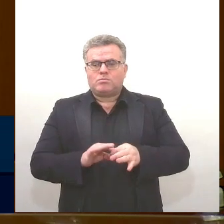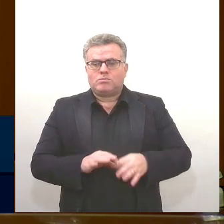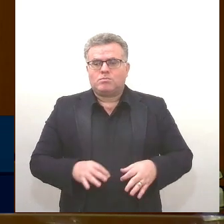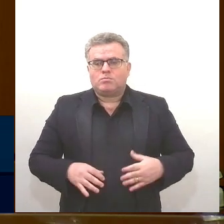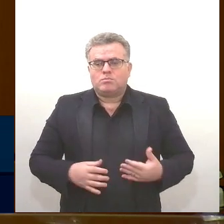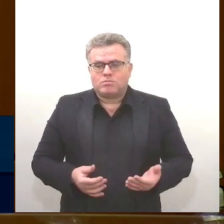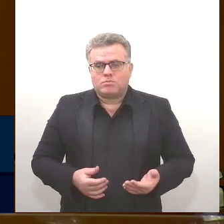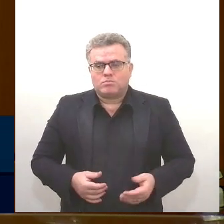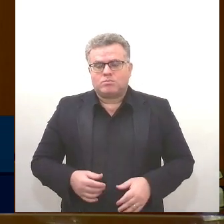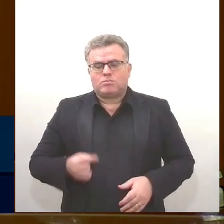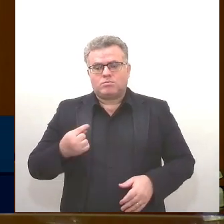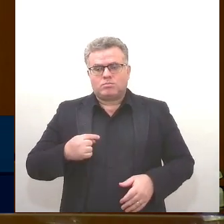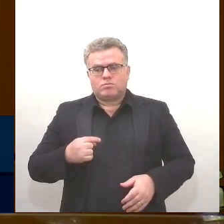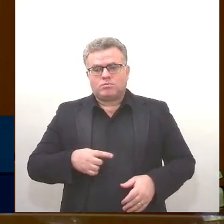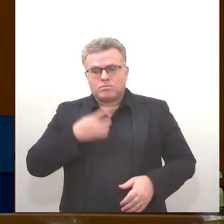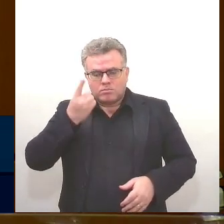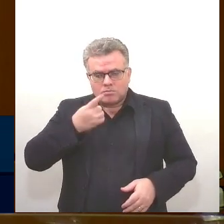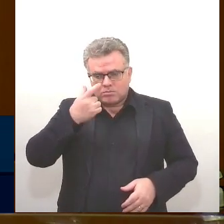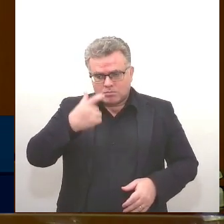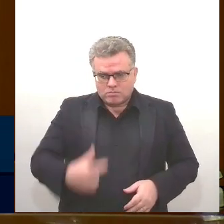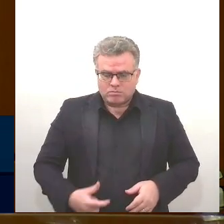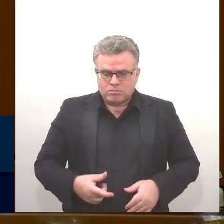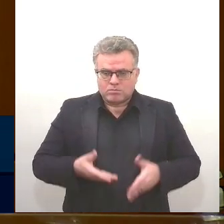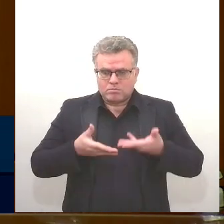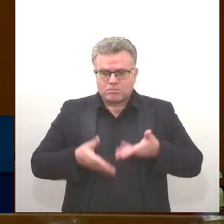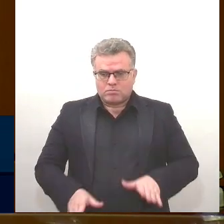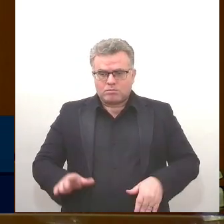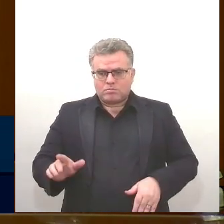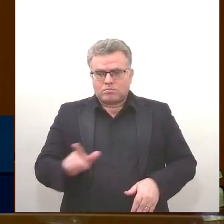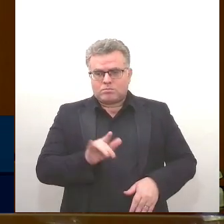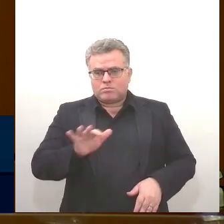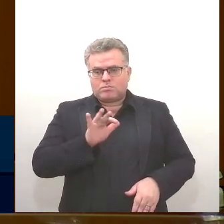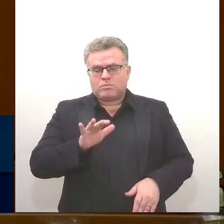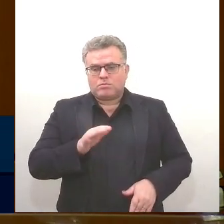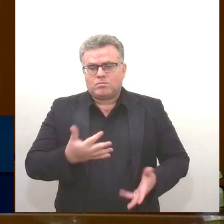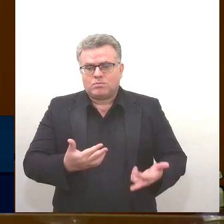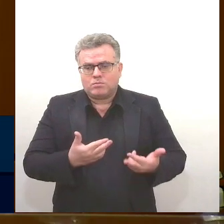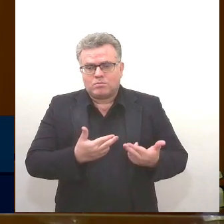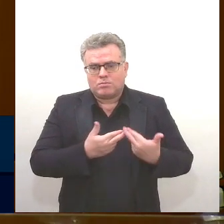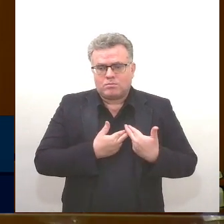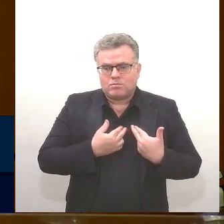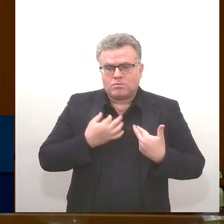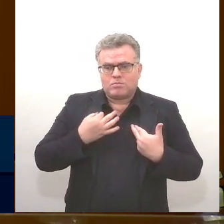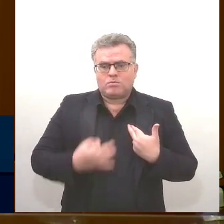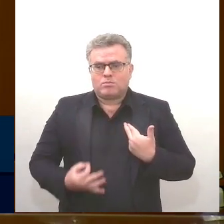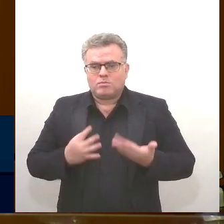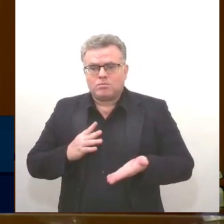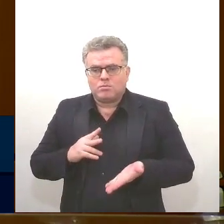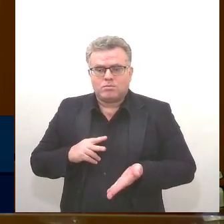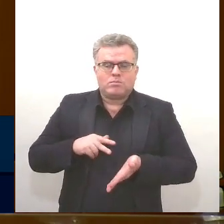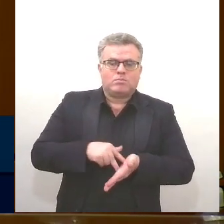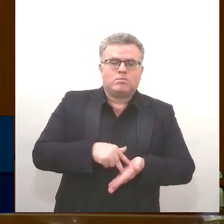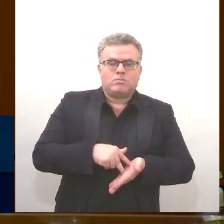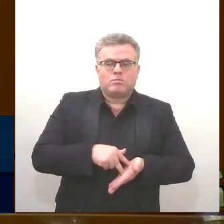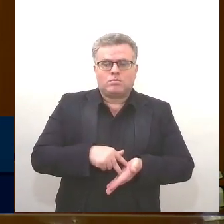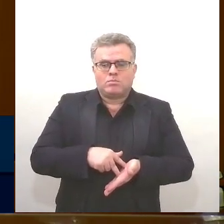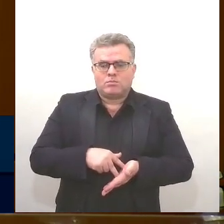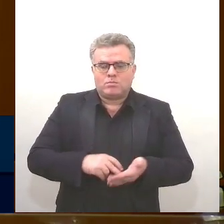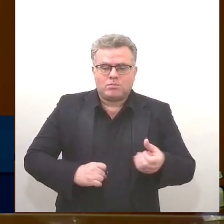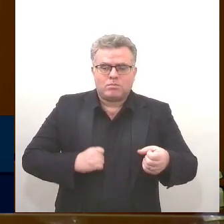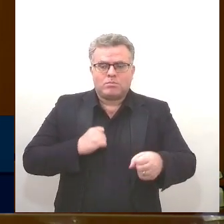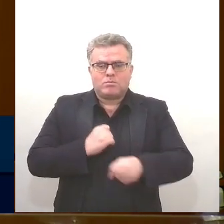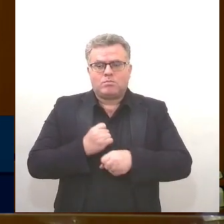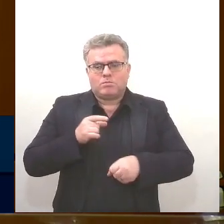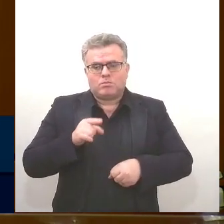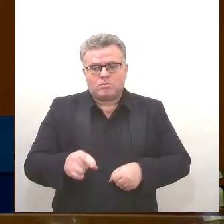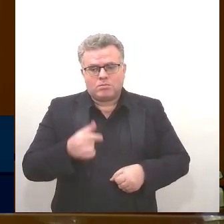como Lagartense tenho o dever de vir a esta Tribuna defender a você defender as mulheres